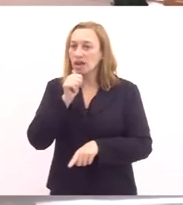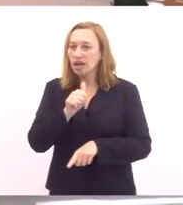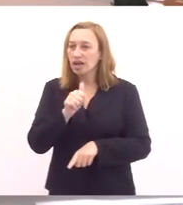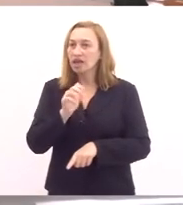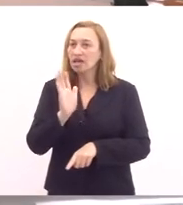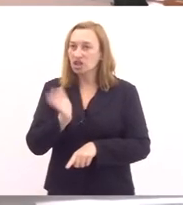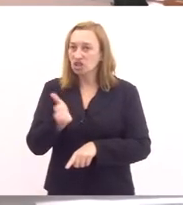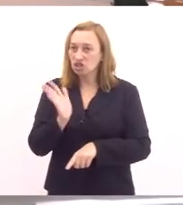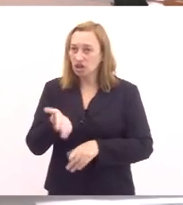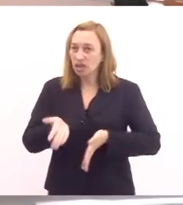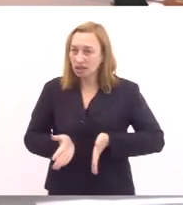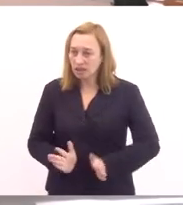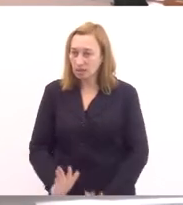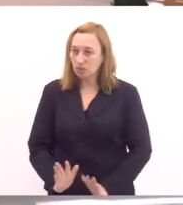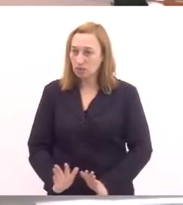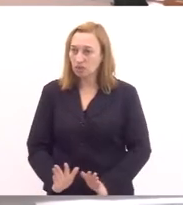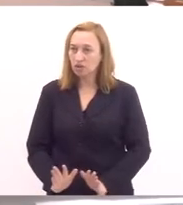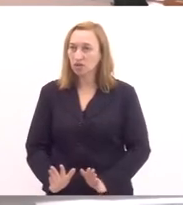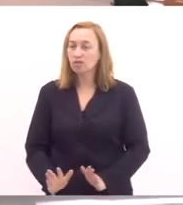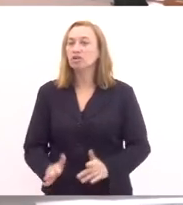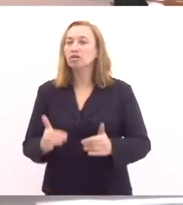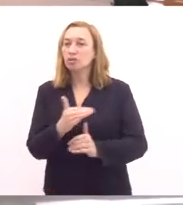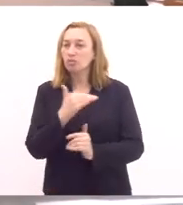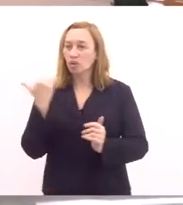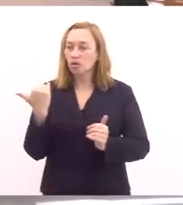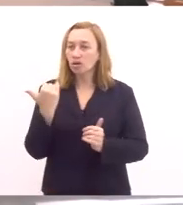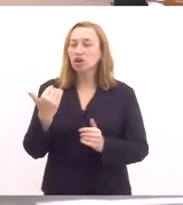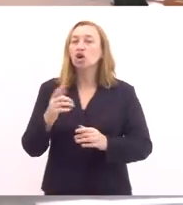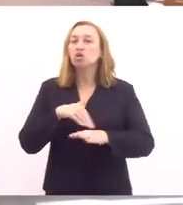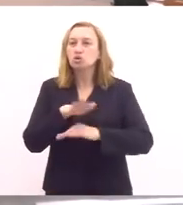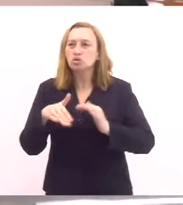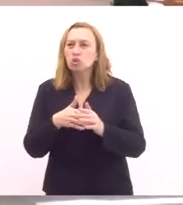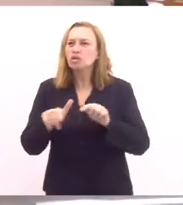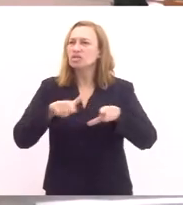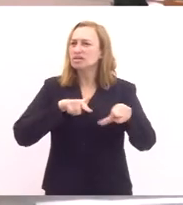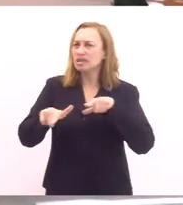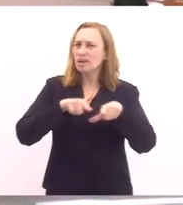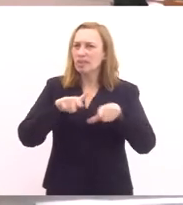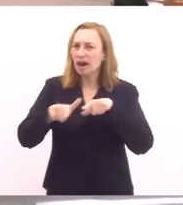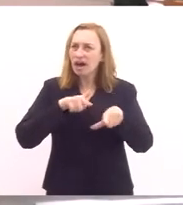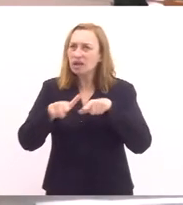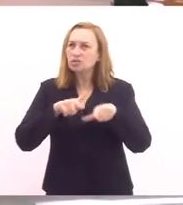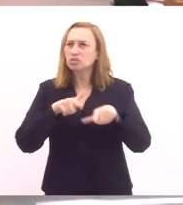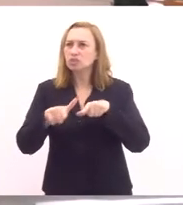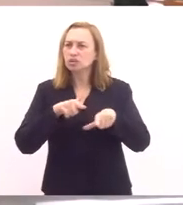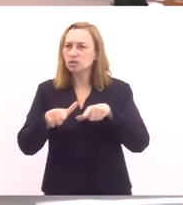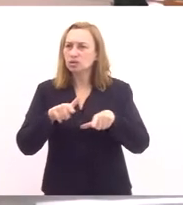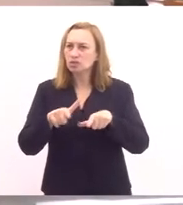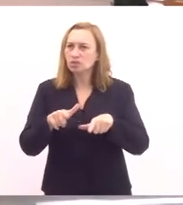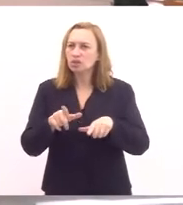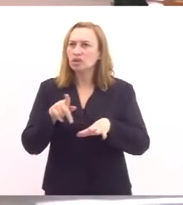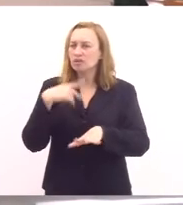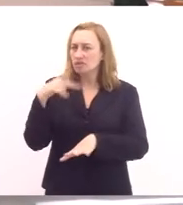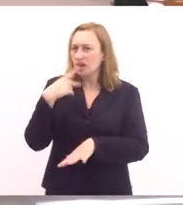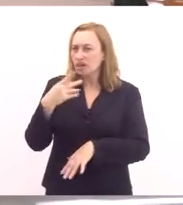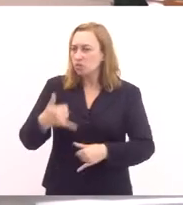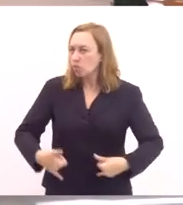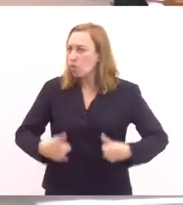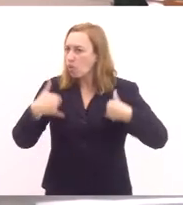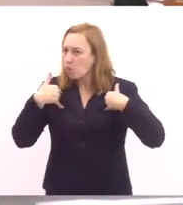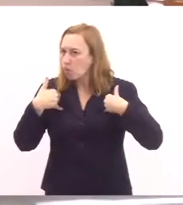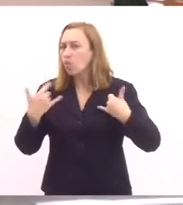então é igual a esse trabalho em toda essa repercussão e isso a gente fala com muito